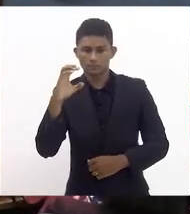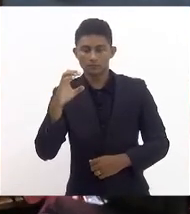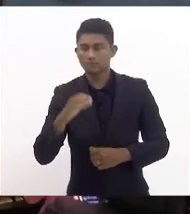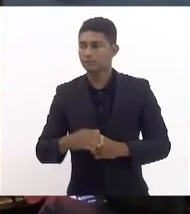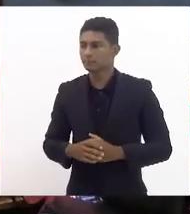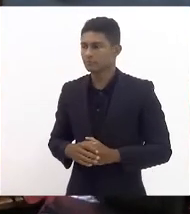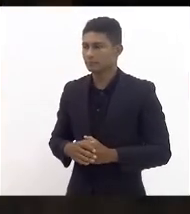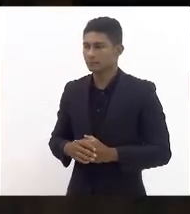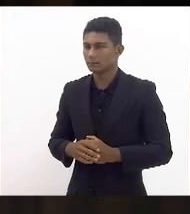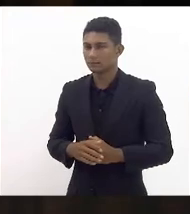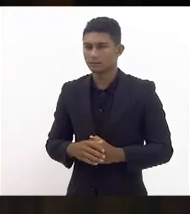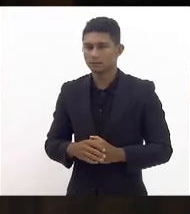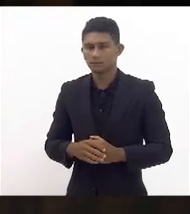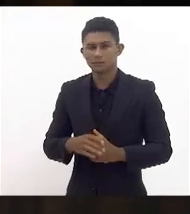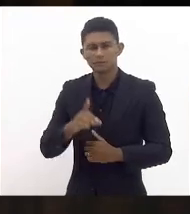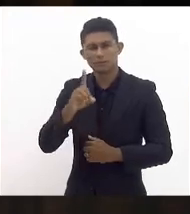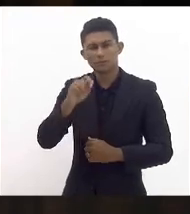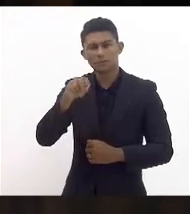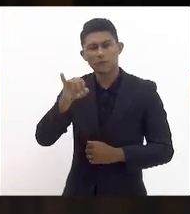É Dani Valdeck.